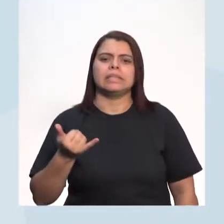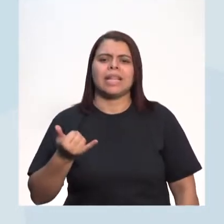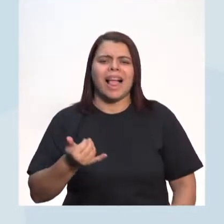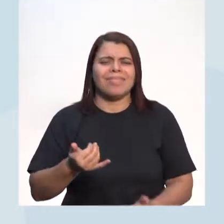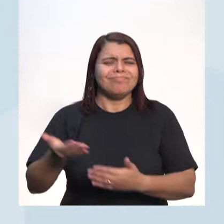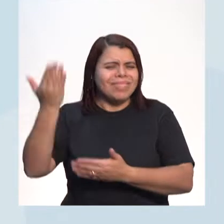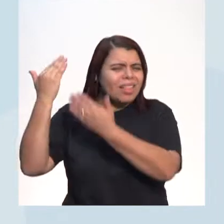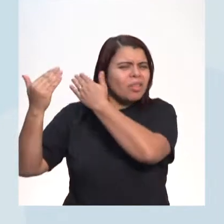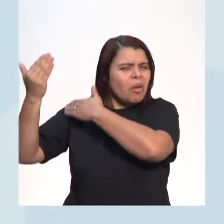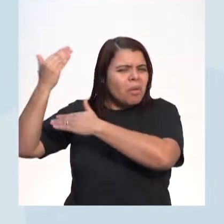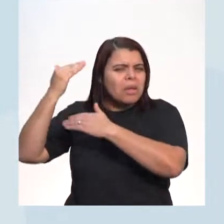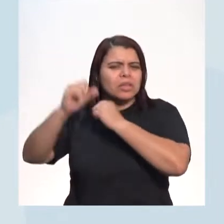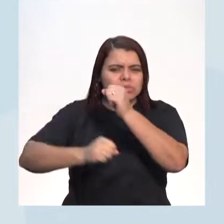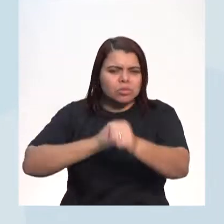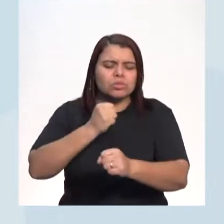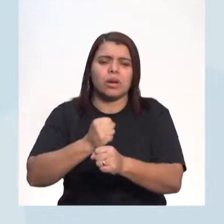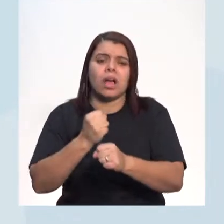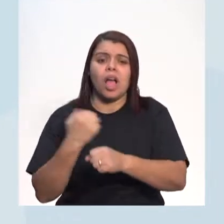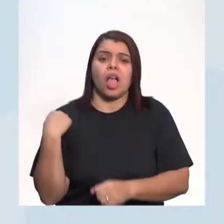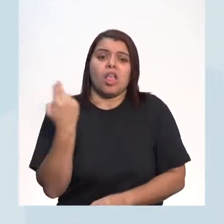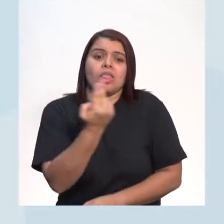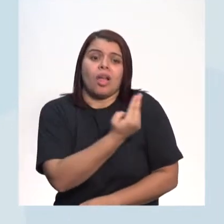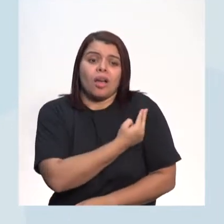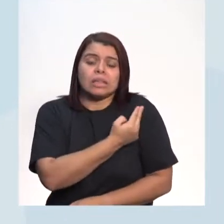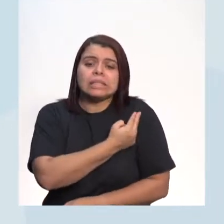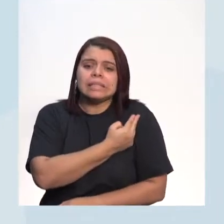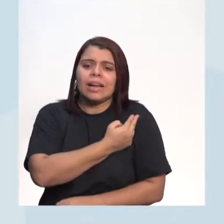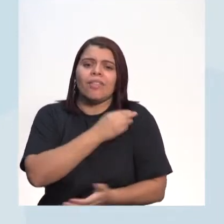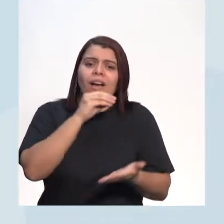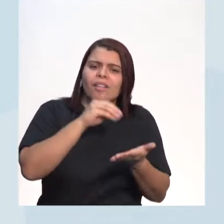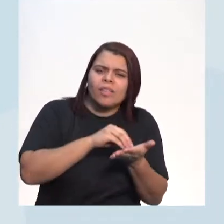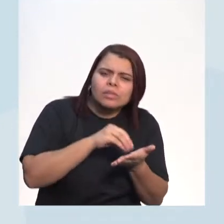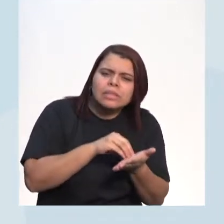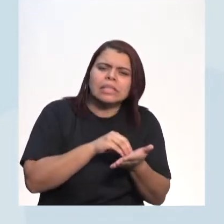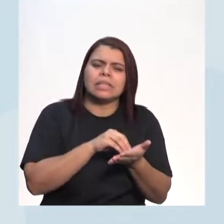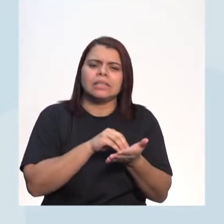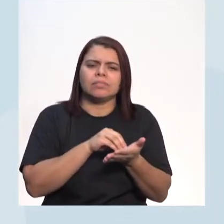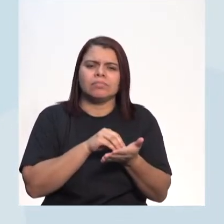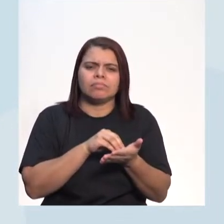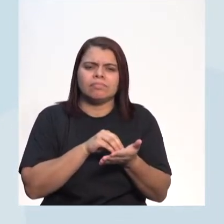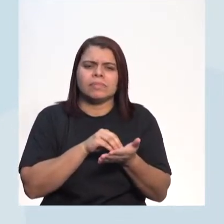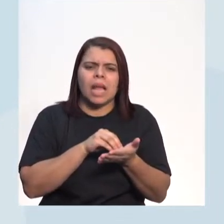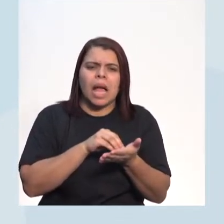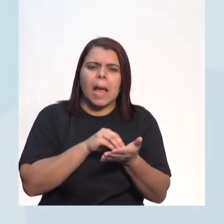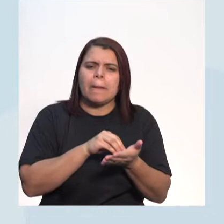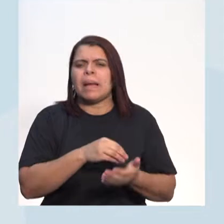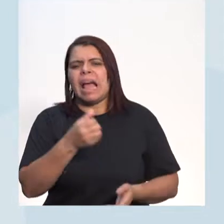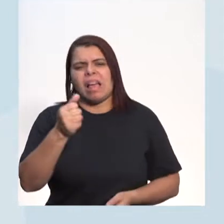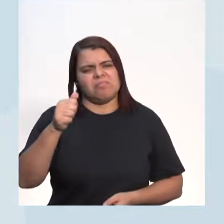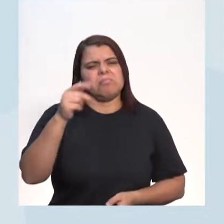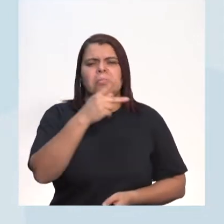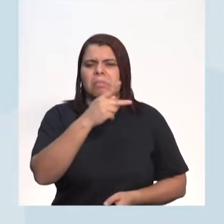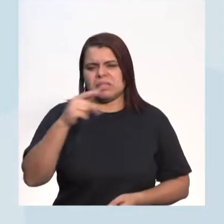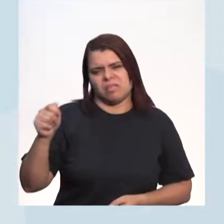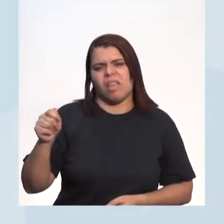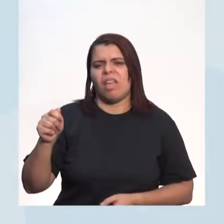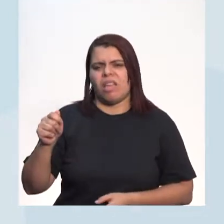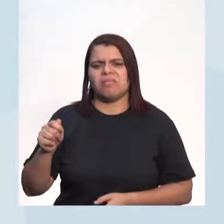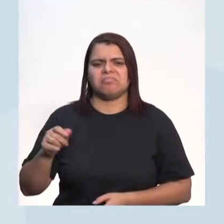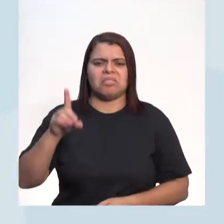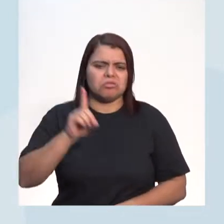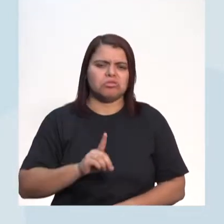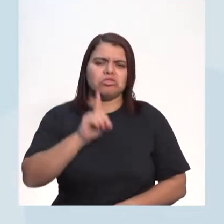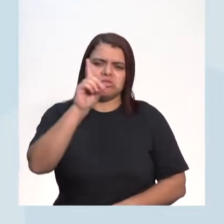ano, nós estávamos disponibilizando as pautas para os PCs, para os nossos PCNP, supervisores,